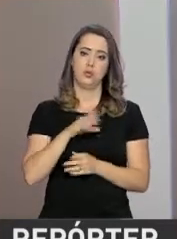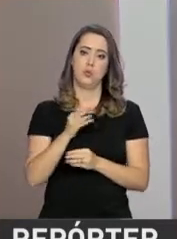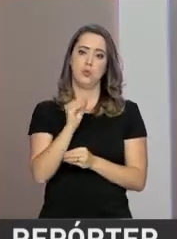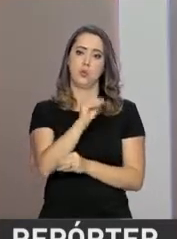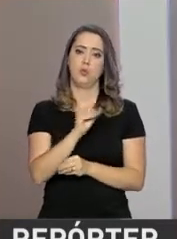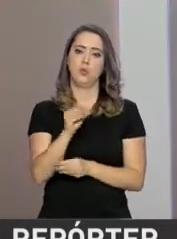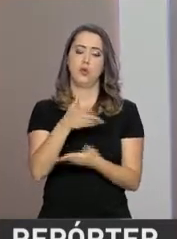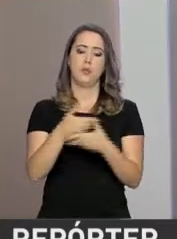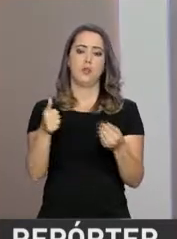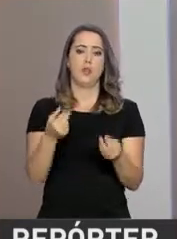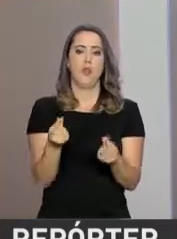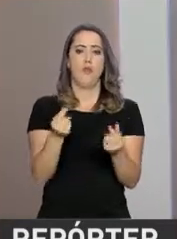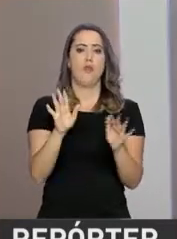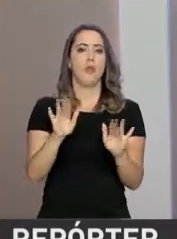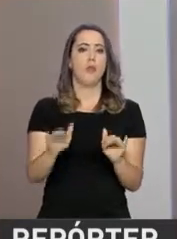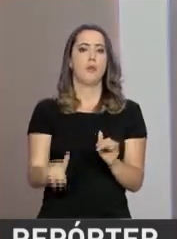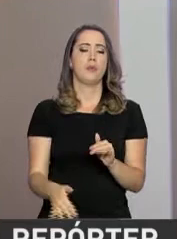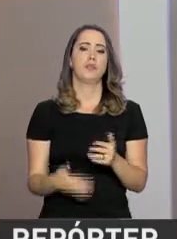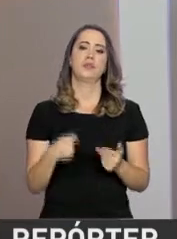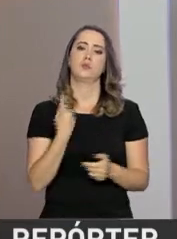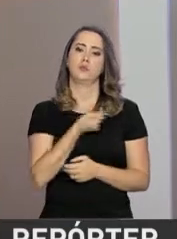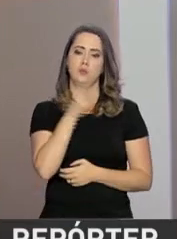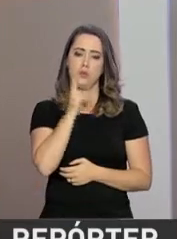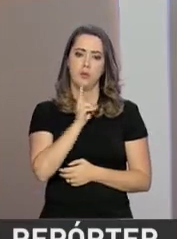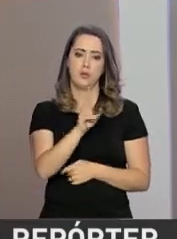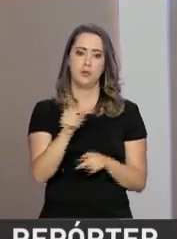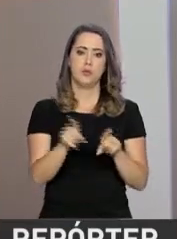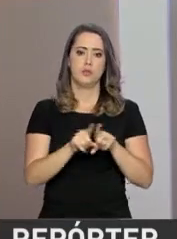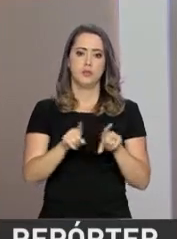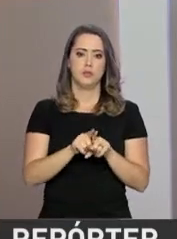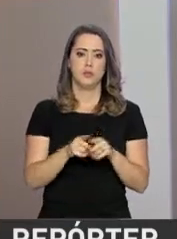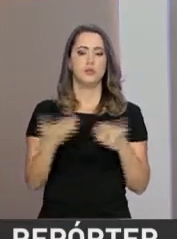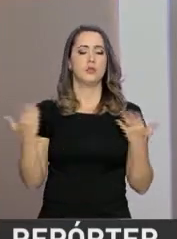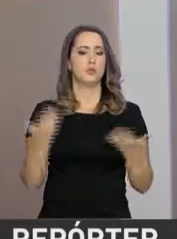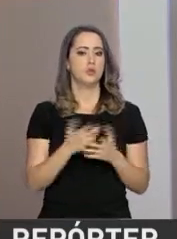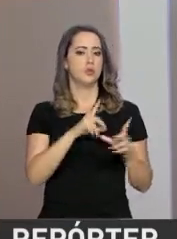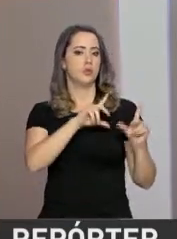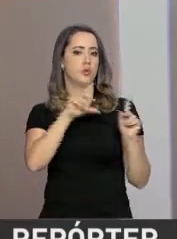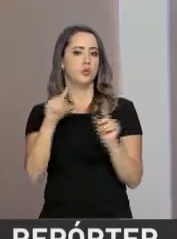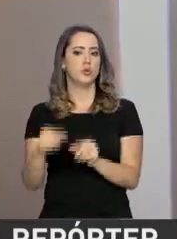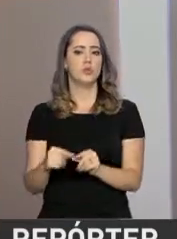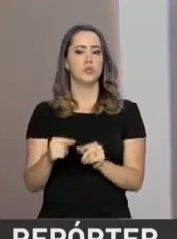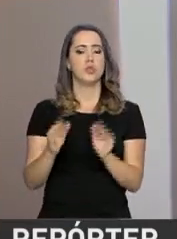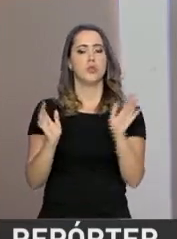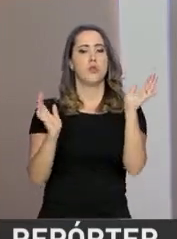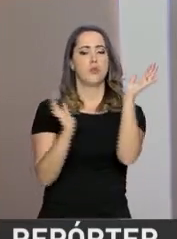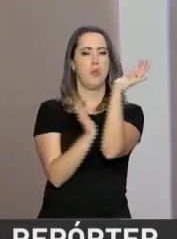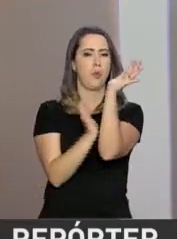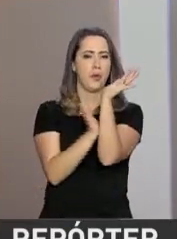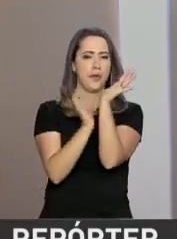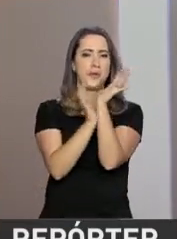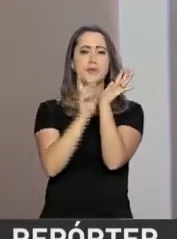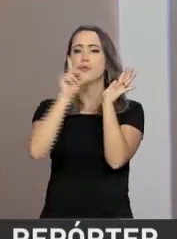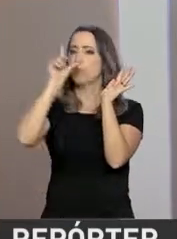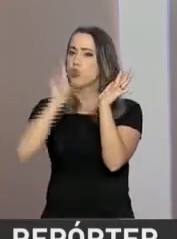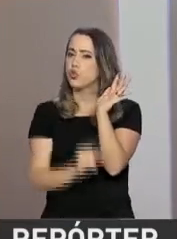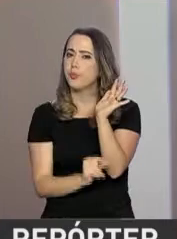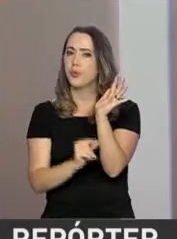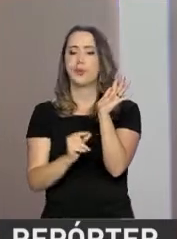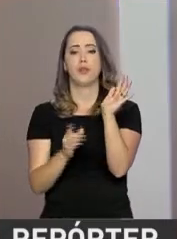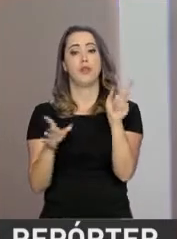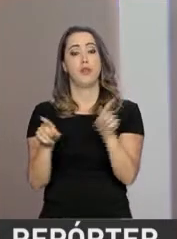com o menor custo possível estamos olhando agora também a parte de redução de burocracias desnecessárias de